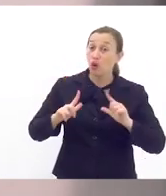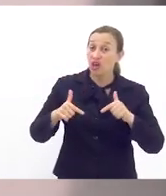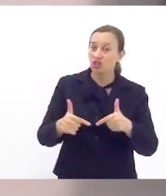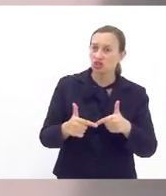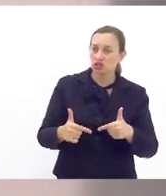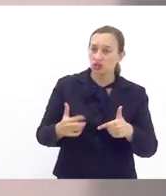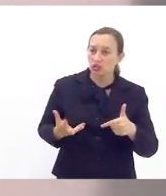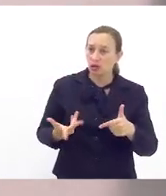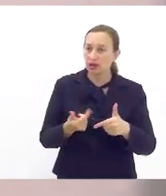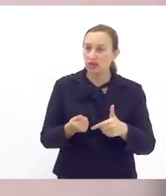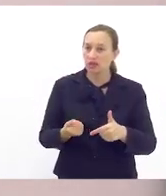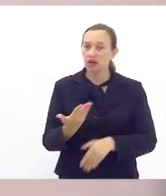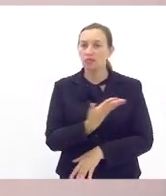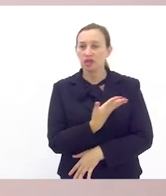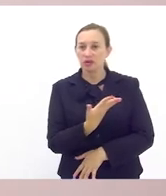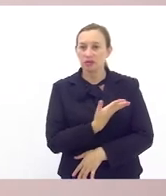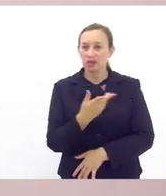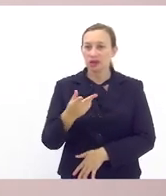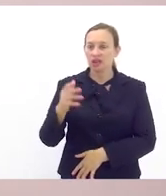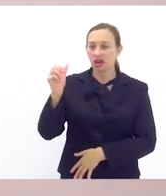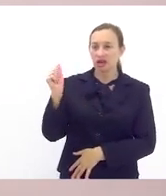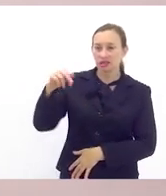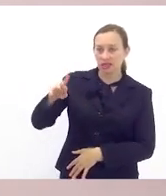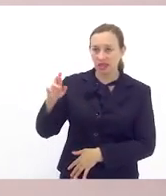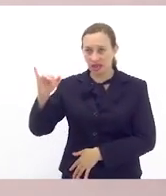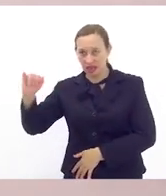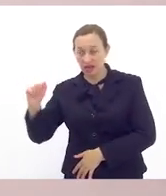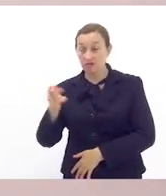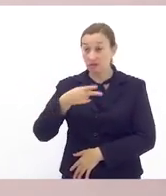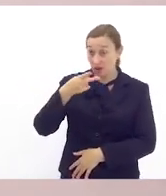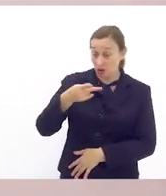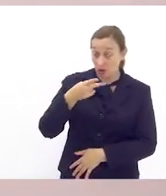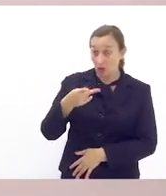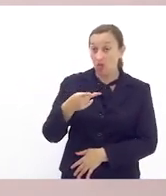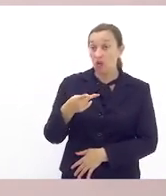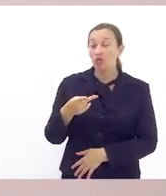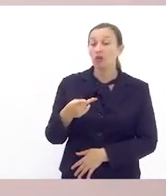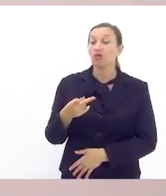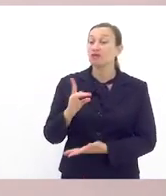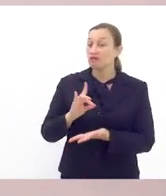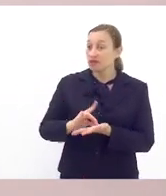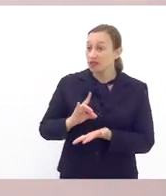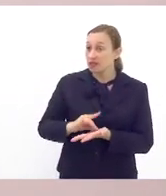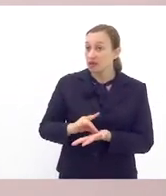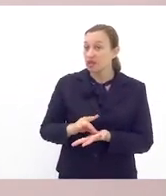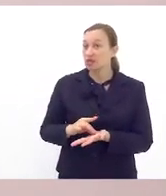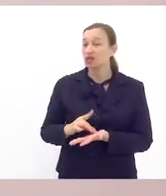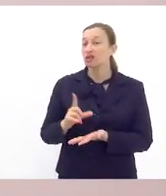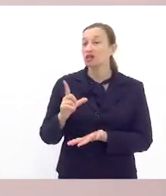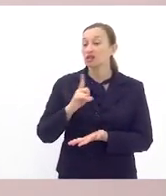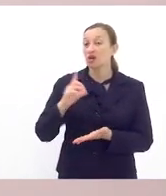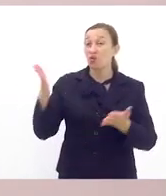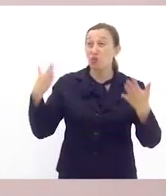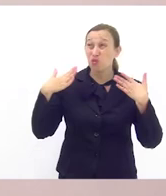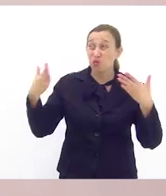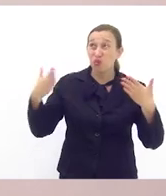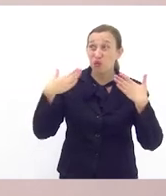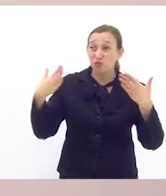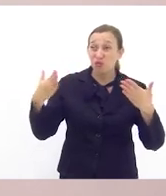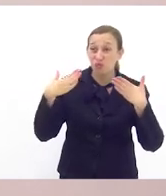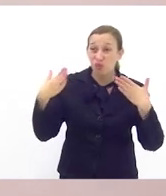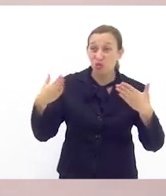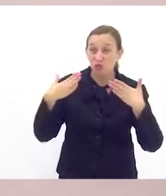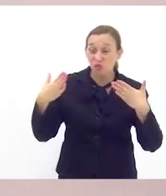a minha colega que me antecedeu aqui a Andreia ela ela comentou realmente que a gente teve aí um verão um pouco atípico